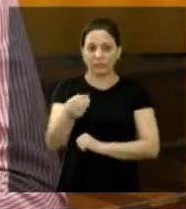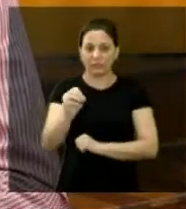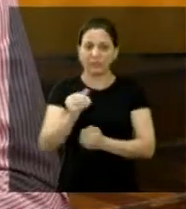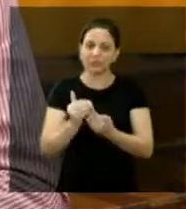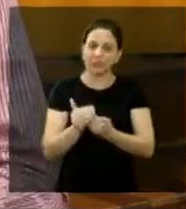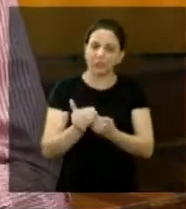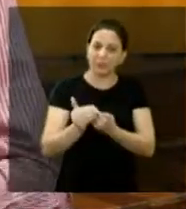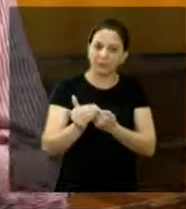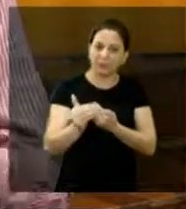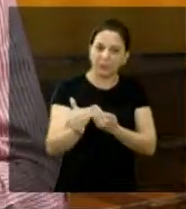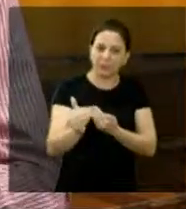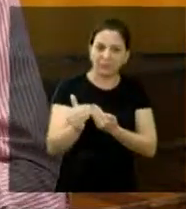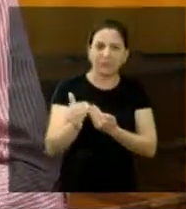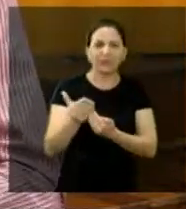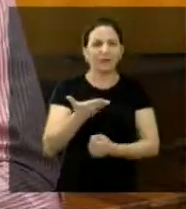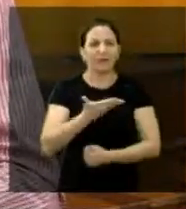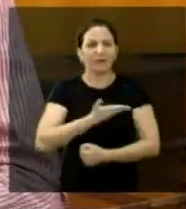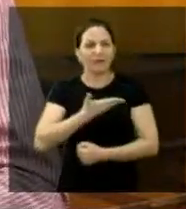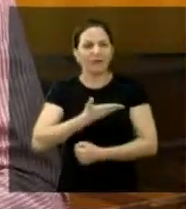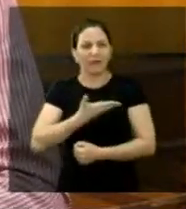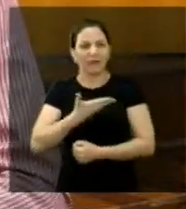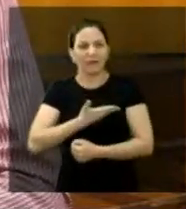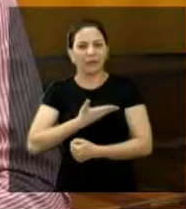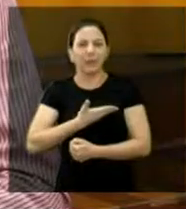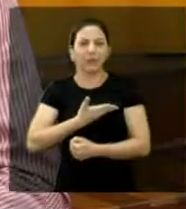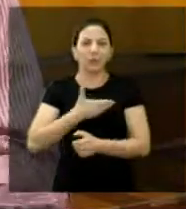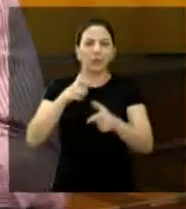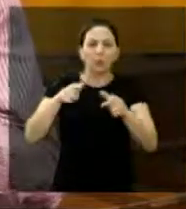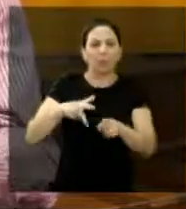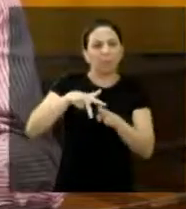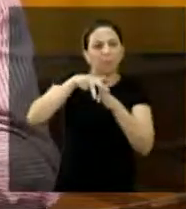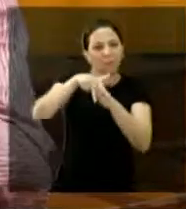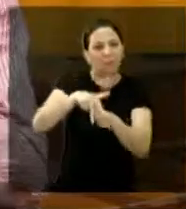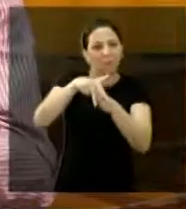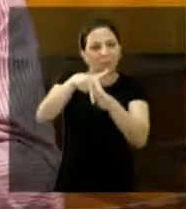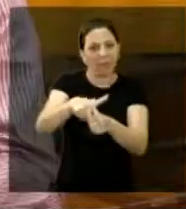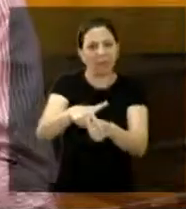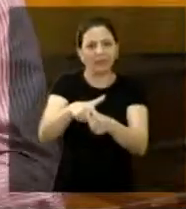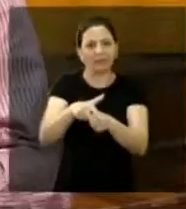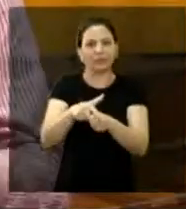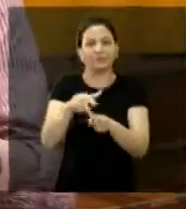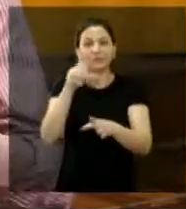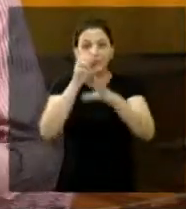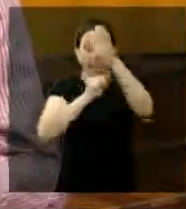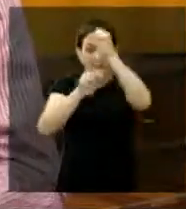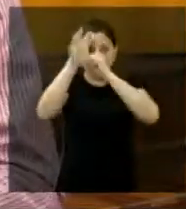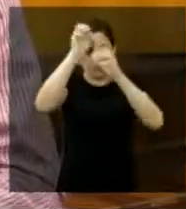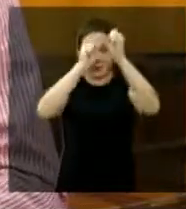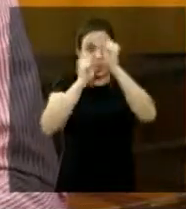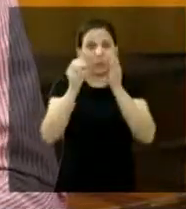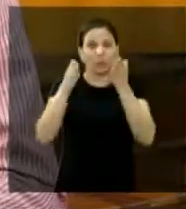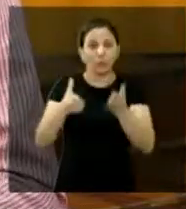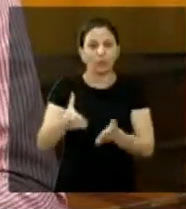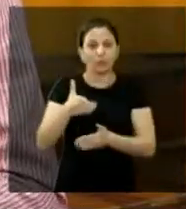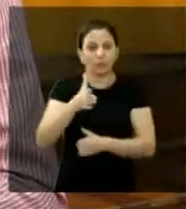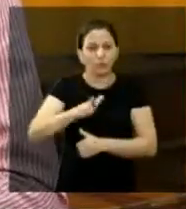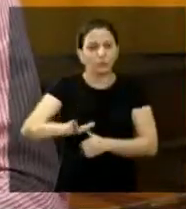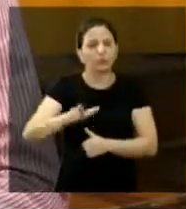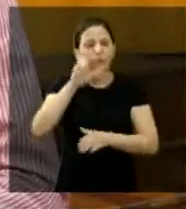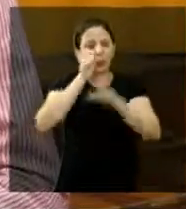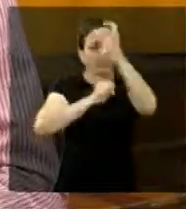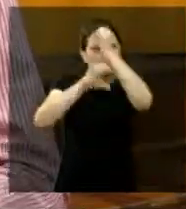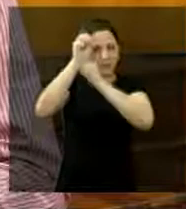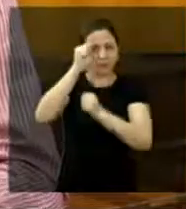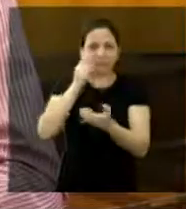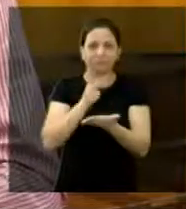Barretos, com grandes amigos e profissionais, e a gente aprendeu, né? A gente foi aprendendo, aliás, até hoje a gente continua aprendendo.